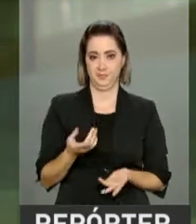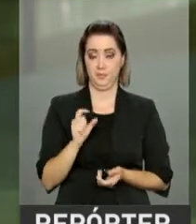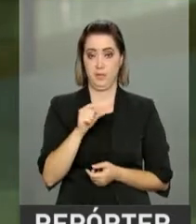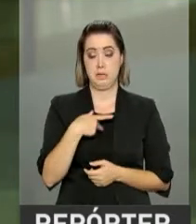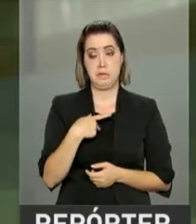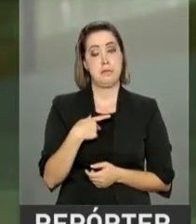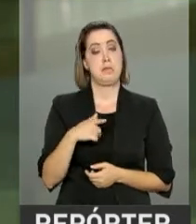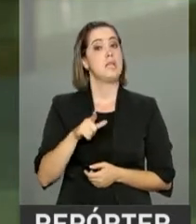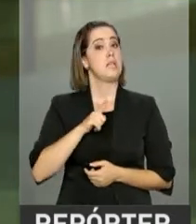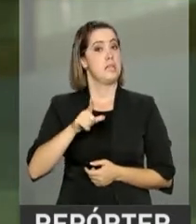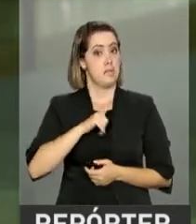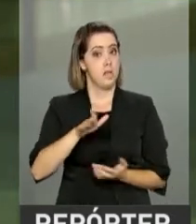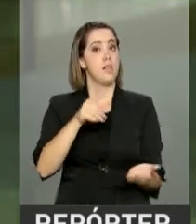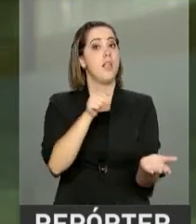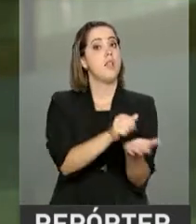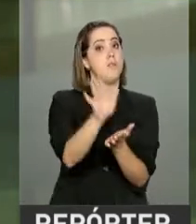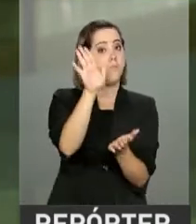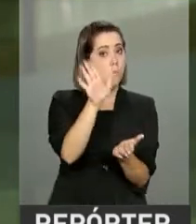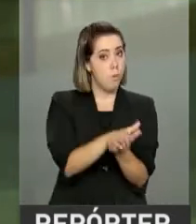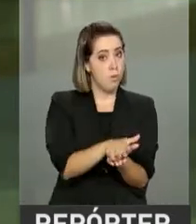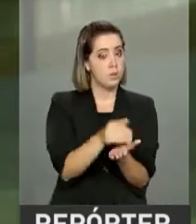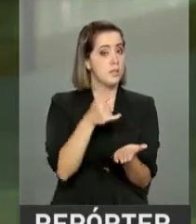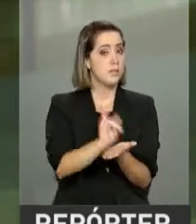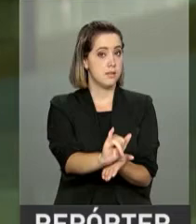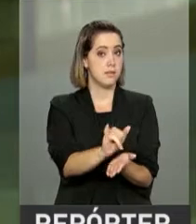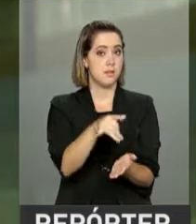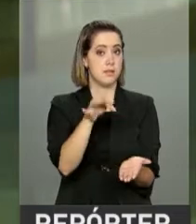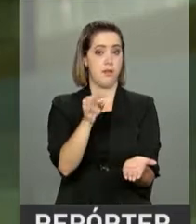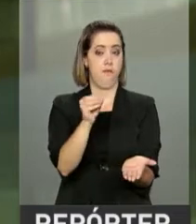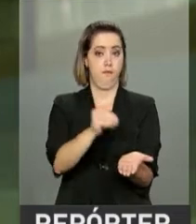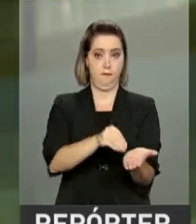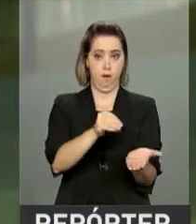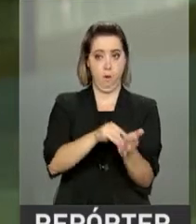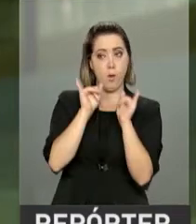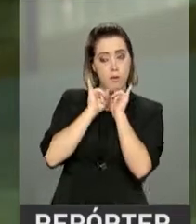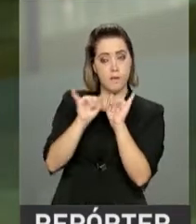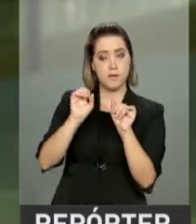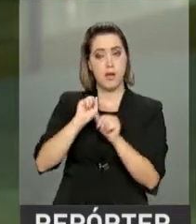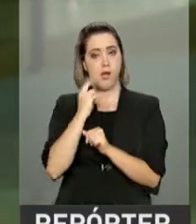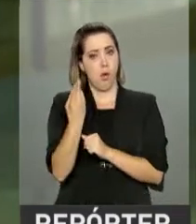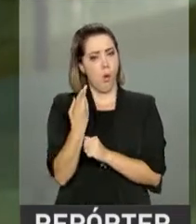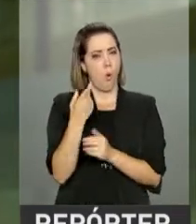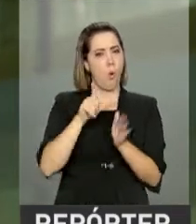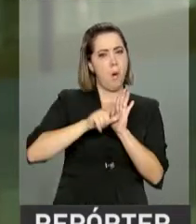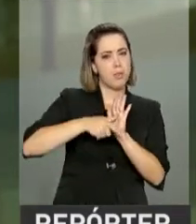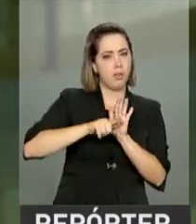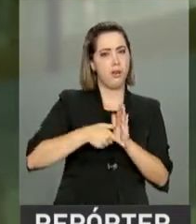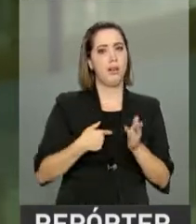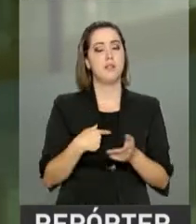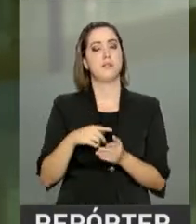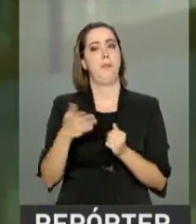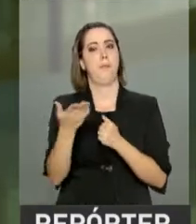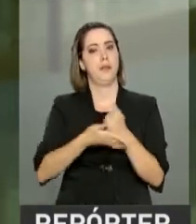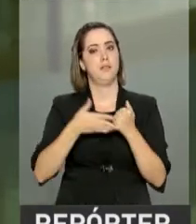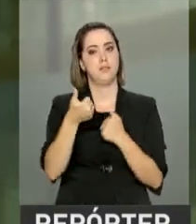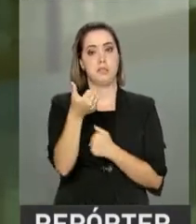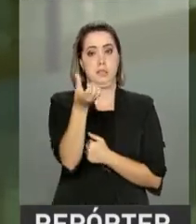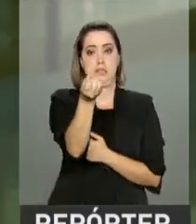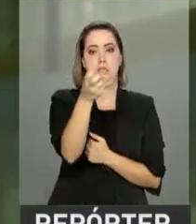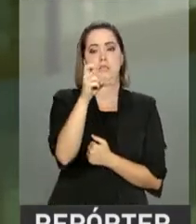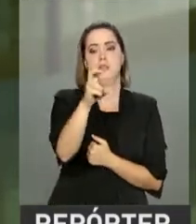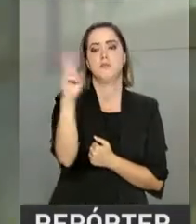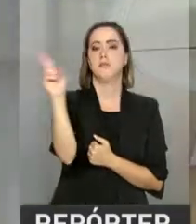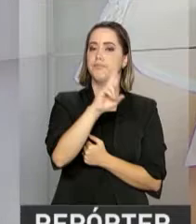a declaração do imposto de renda ou entregar fora do prazo é de no mínimo 165 reais e setenta e quatro